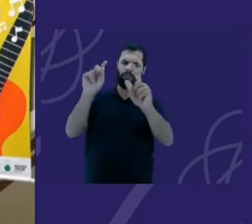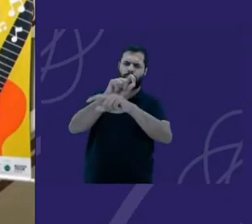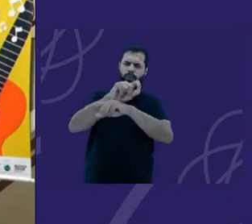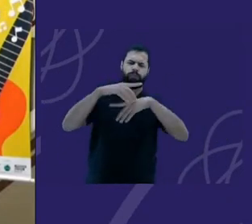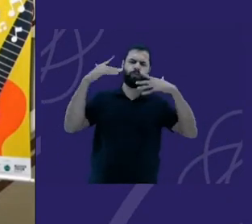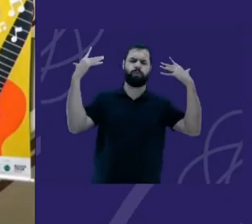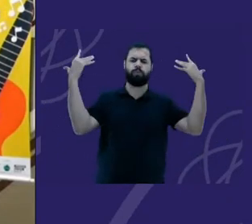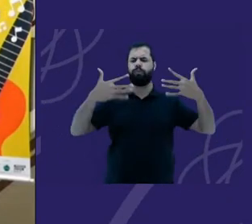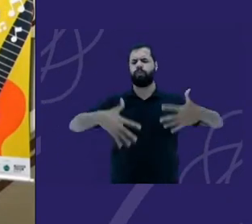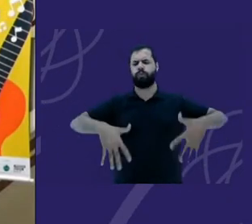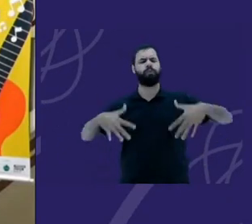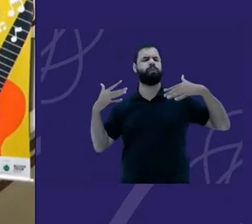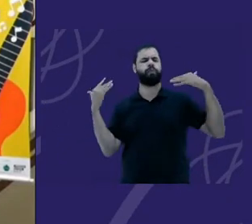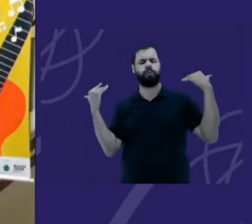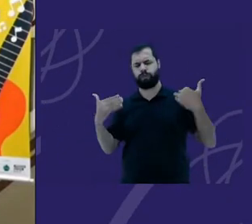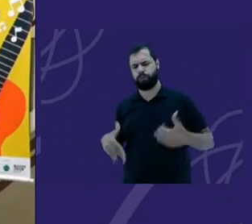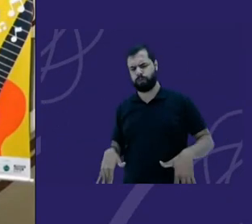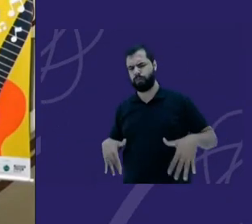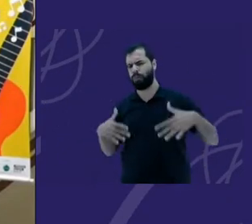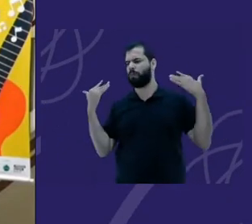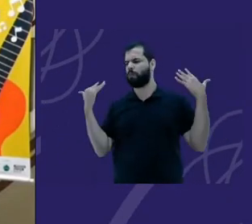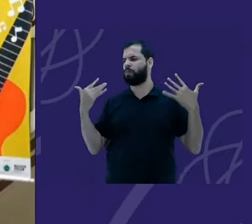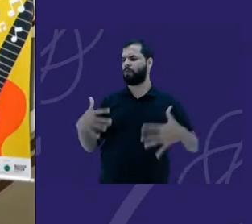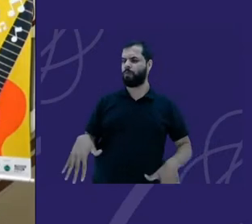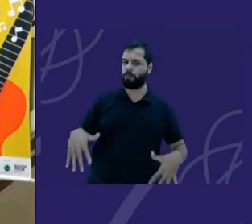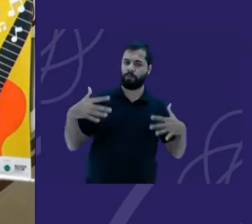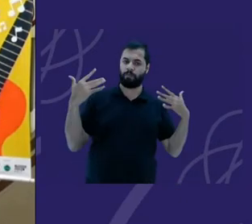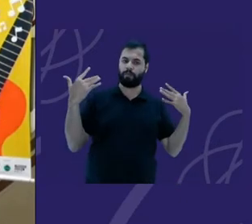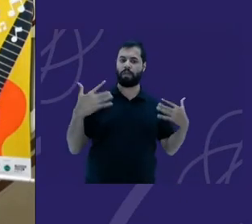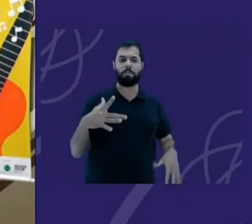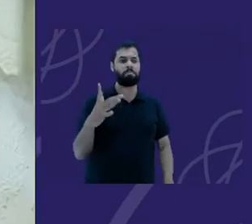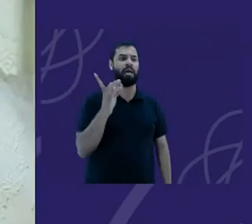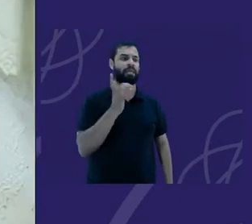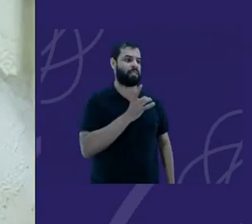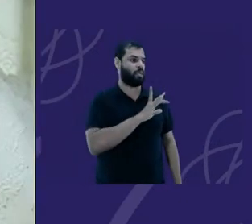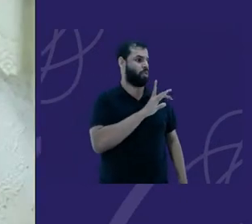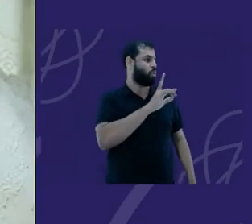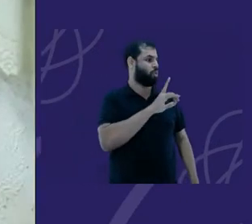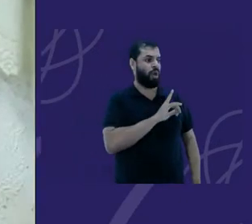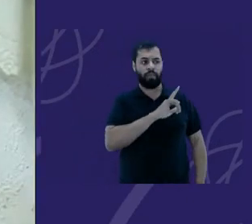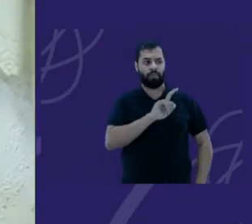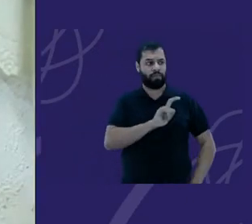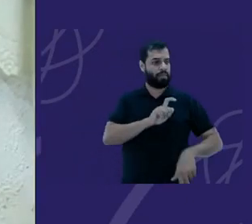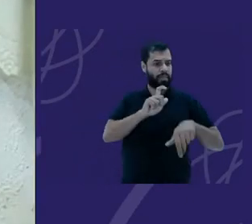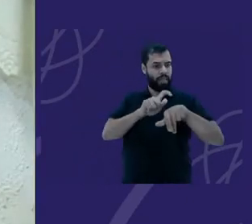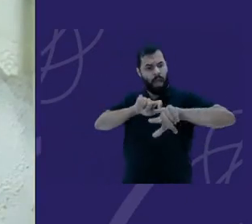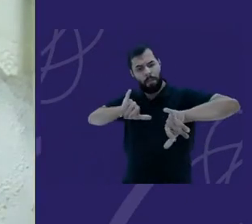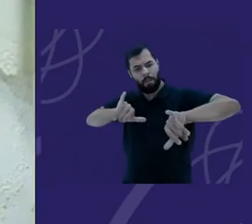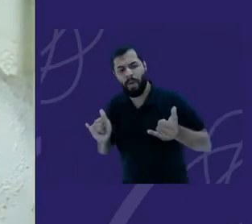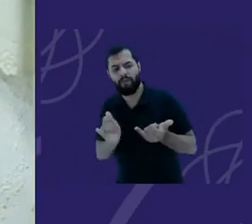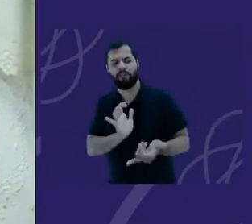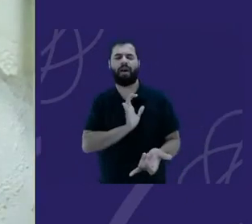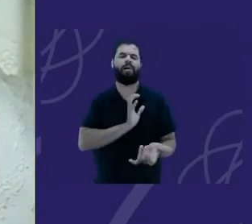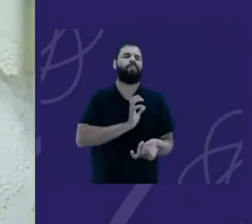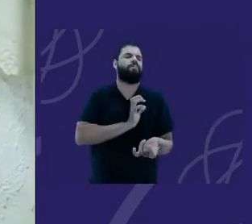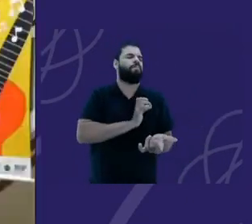tropeçar, com medo de não ter tempo de amar.